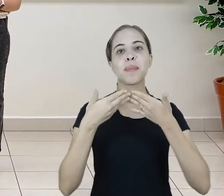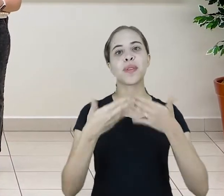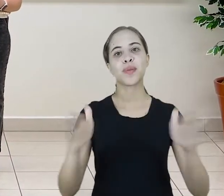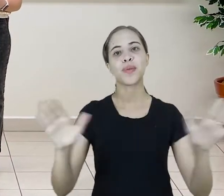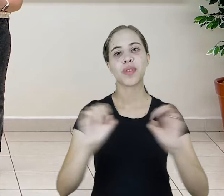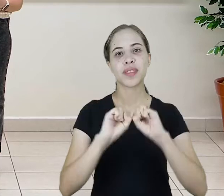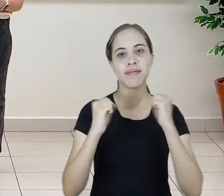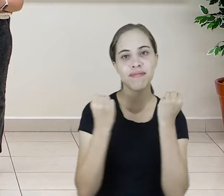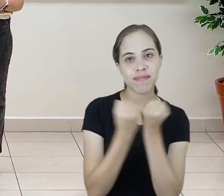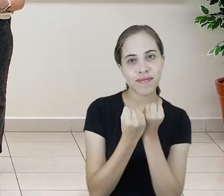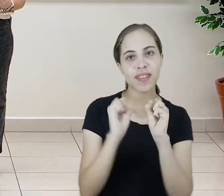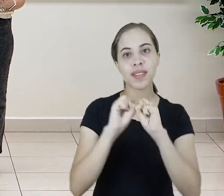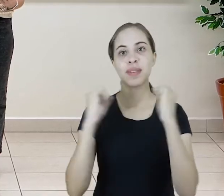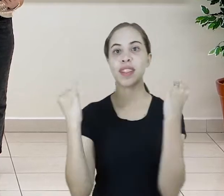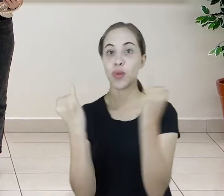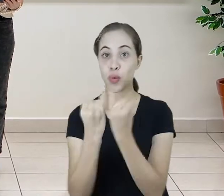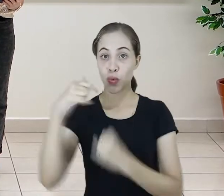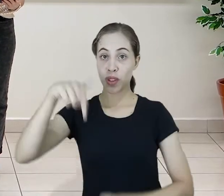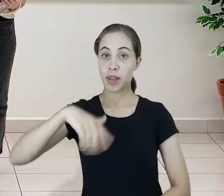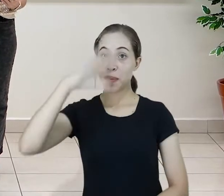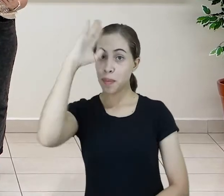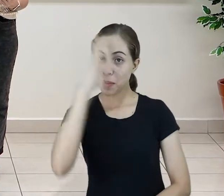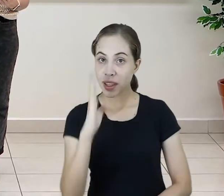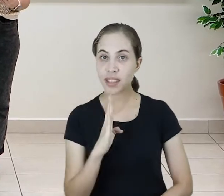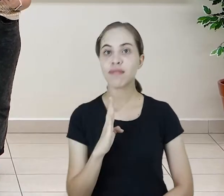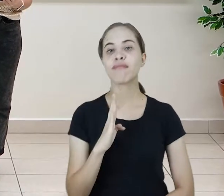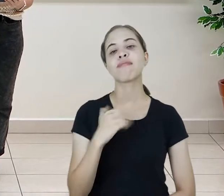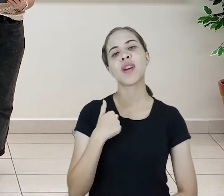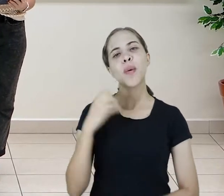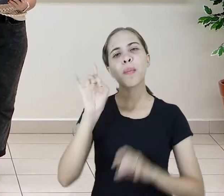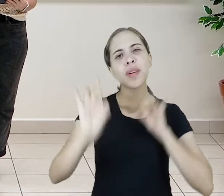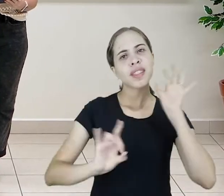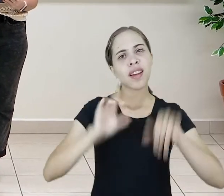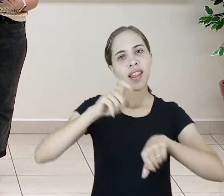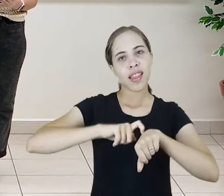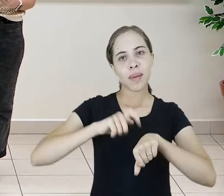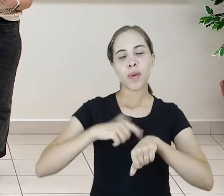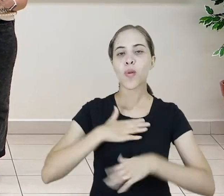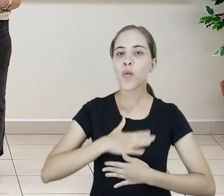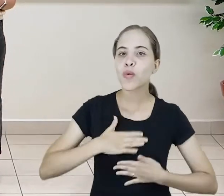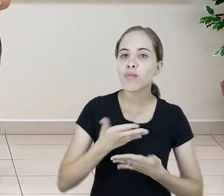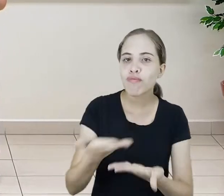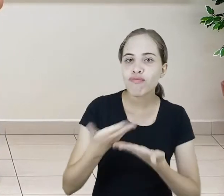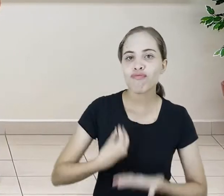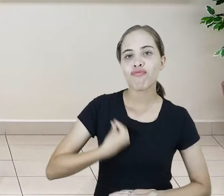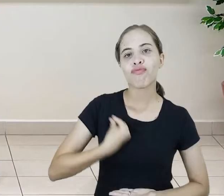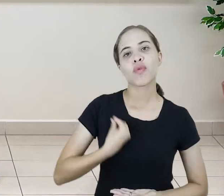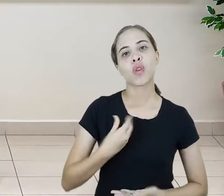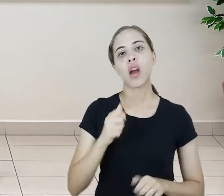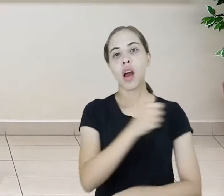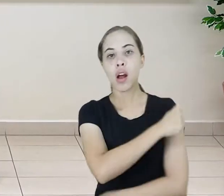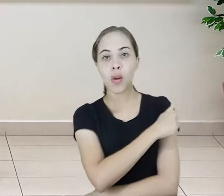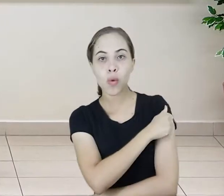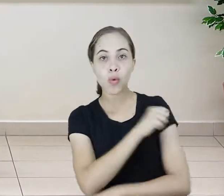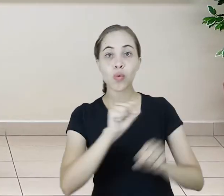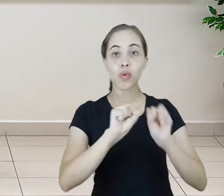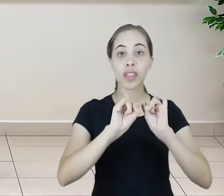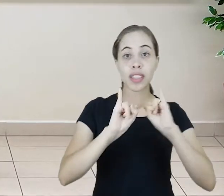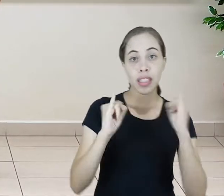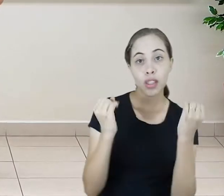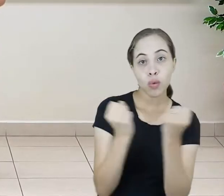Seminário Instituto aqui no Brasil. E para esse momento especial, gostaríamos de agradecer a presença de todos os alunos do Seminário e do Instituto que estão